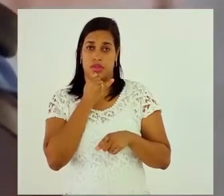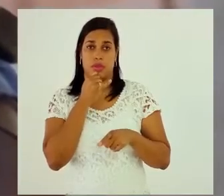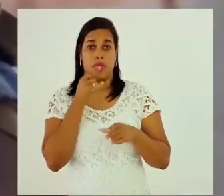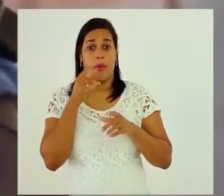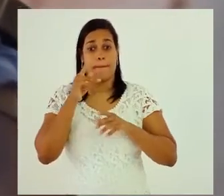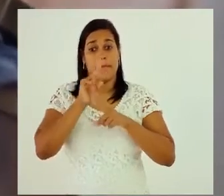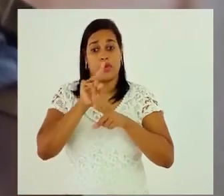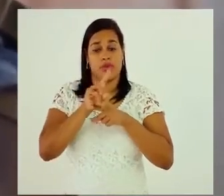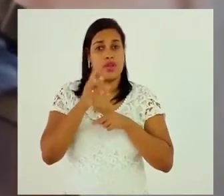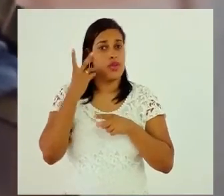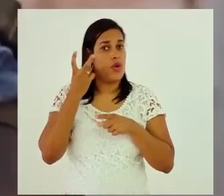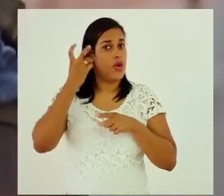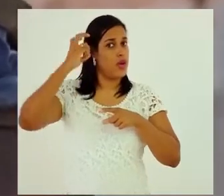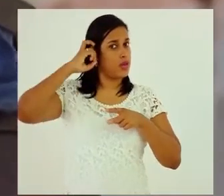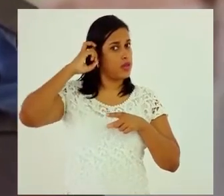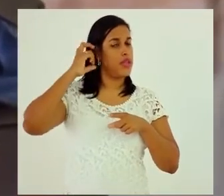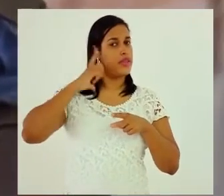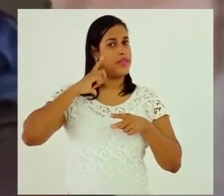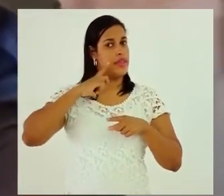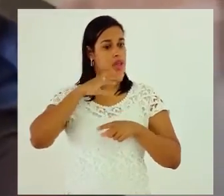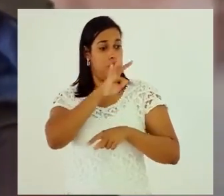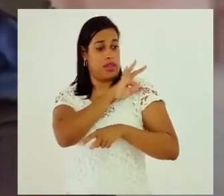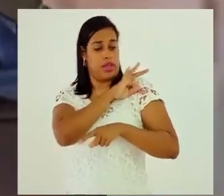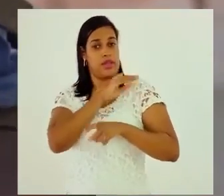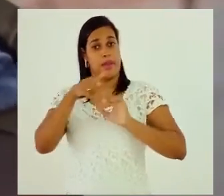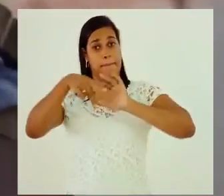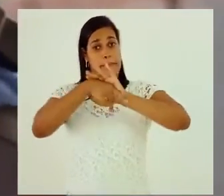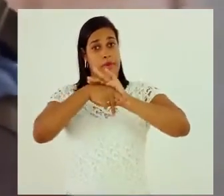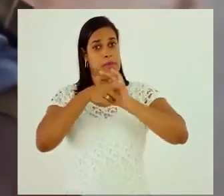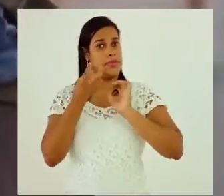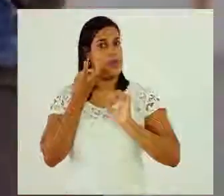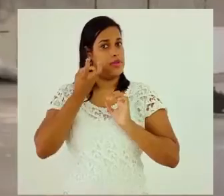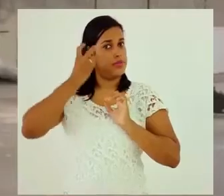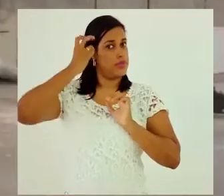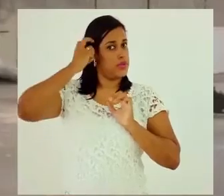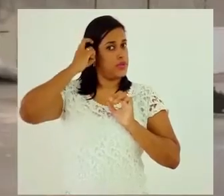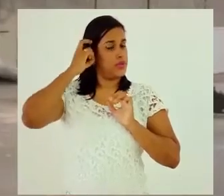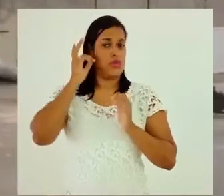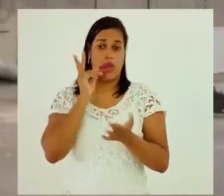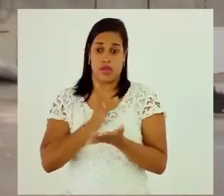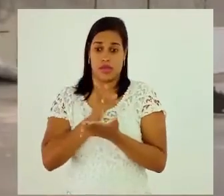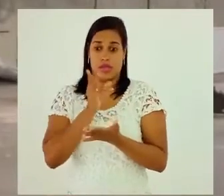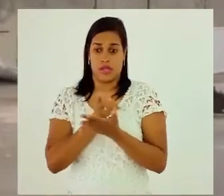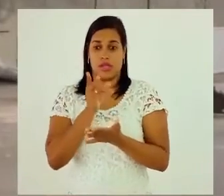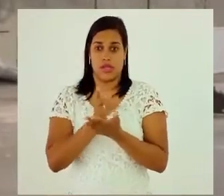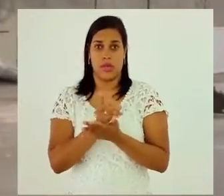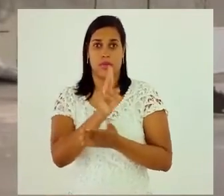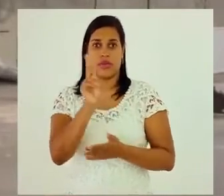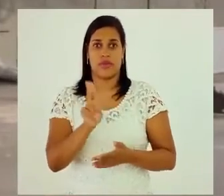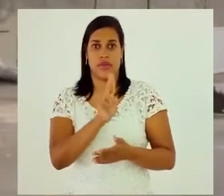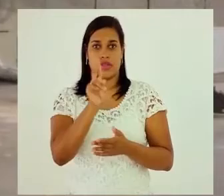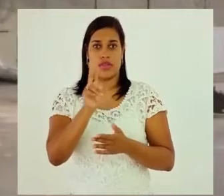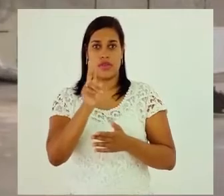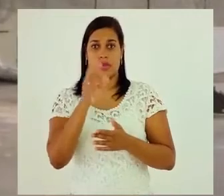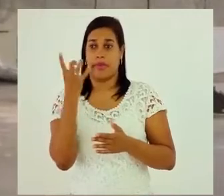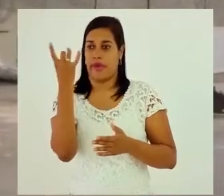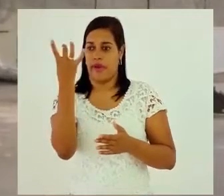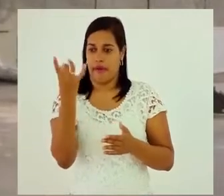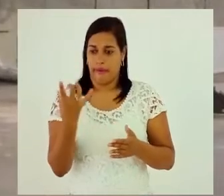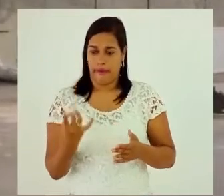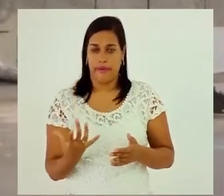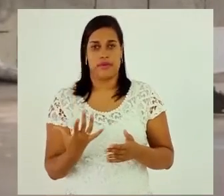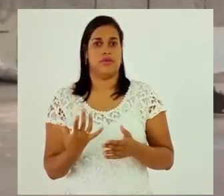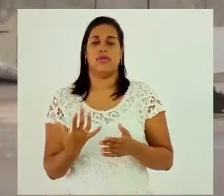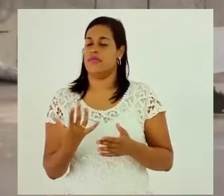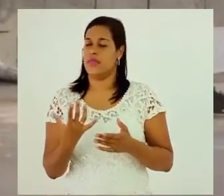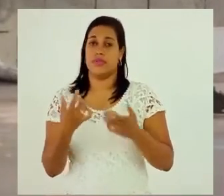ele tem uma técnica de colocação. Você não é simplesmente colocar. E não é todo protetor auditivo que vai servir para cada um dos riscos. Eu